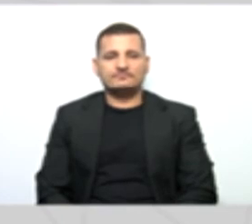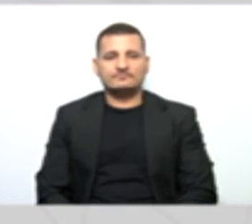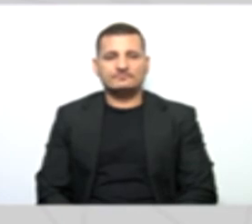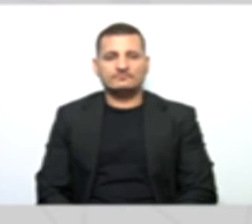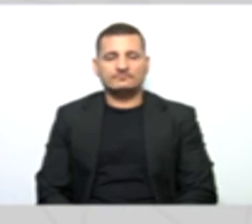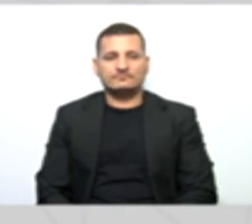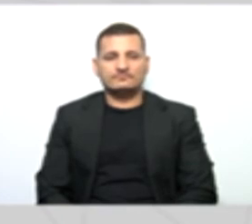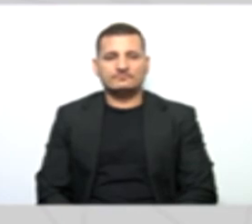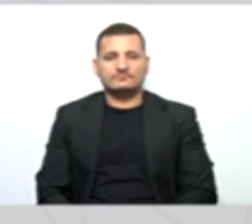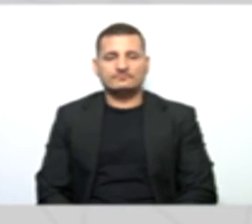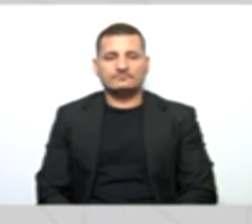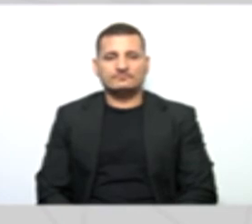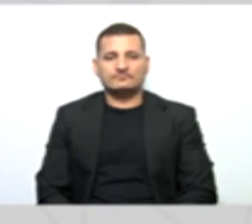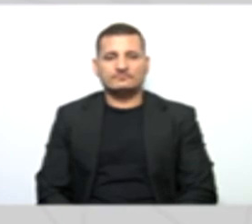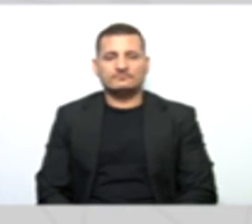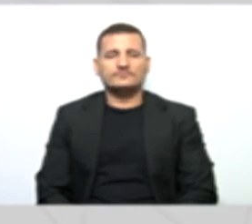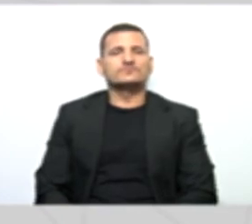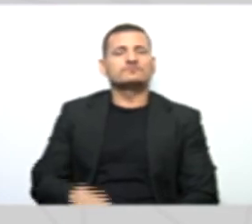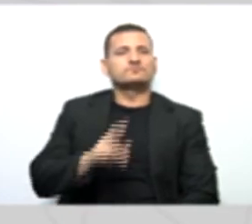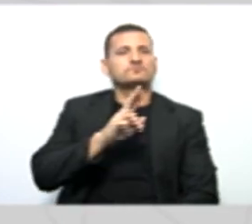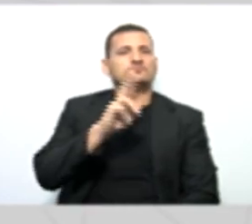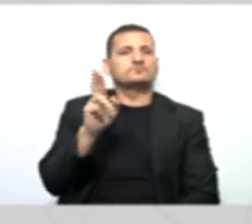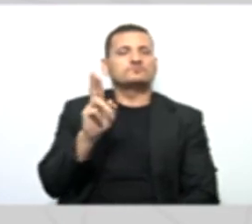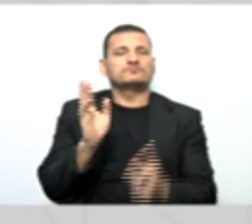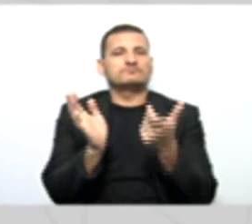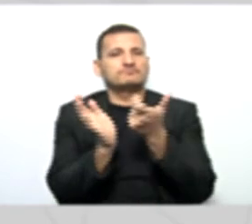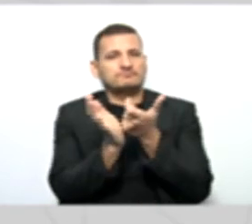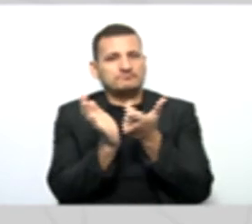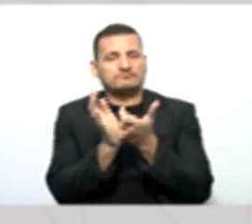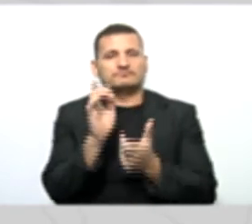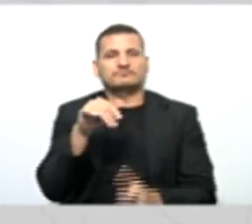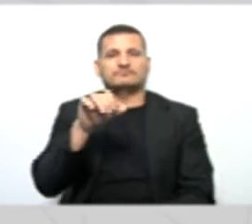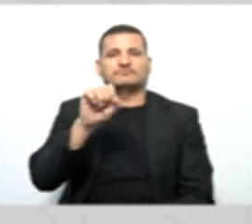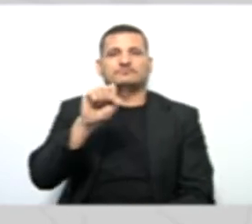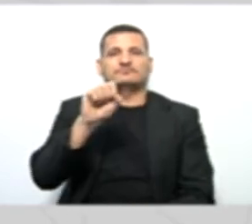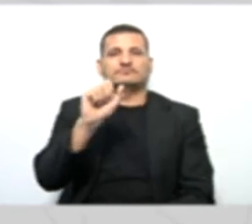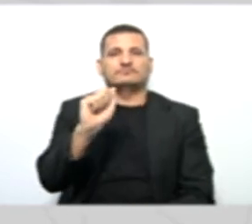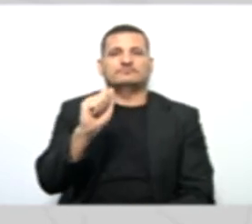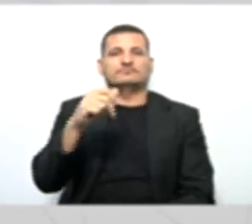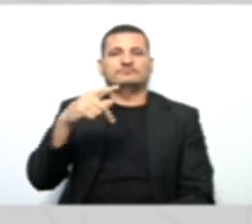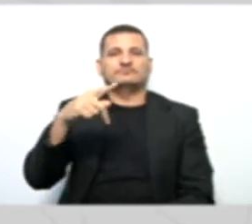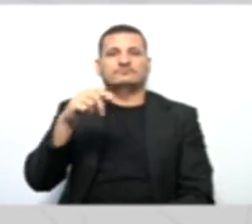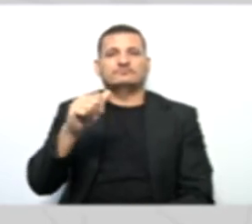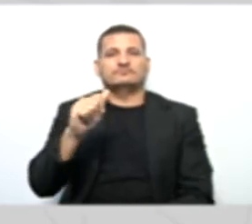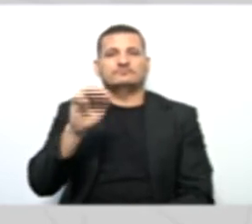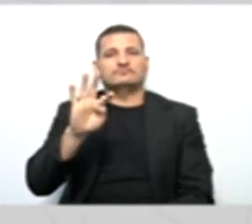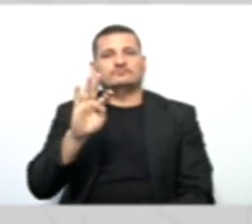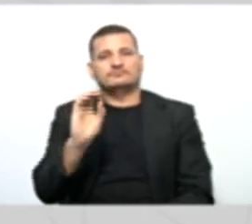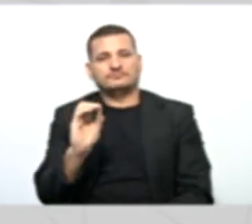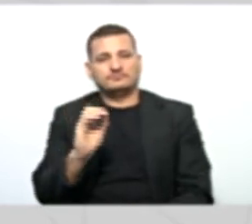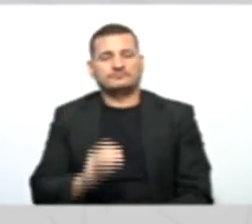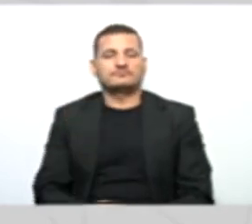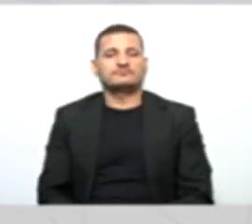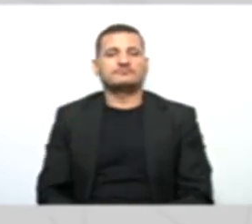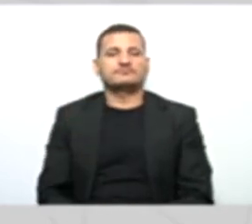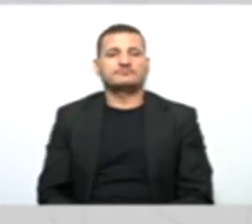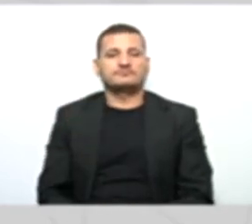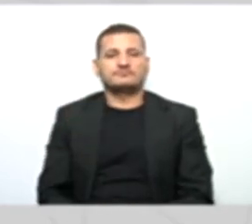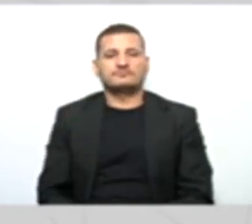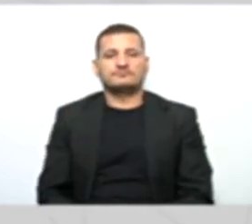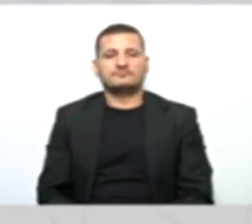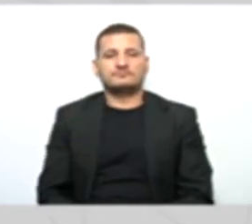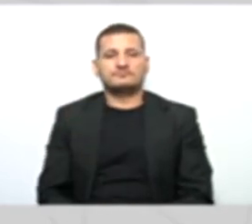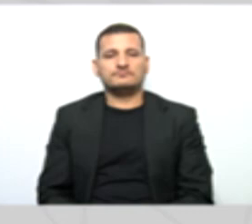padrão. Qual que é o nome da nossa classe? Sapato. O enunciado já deu isso para vocês. Então, o nome da nossa